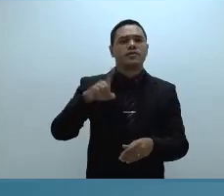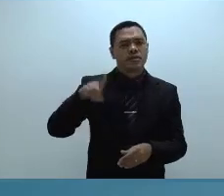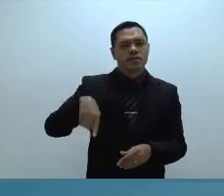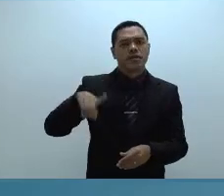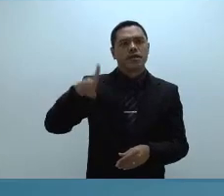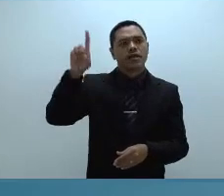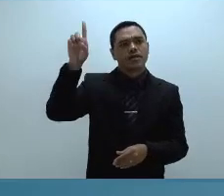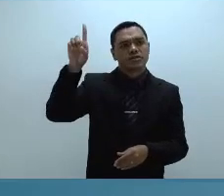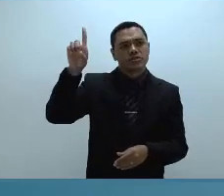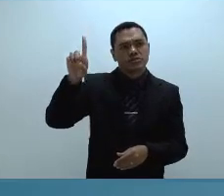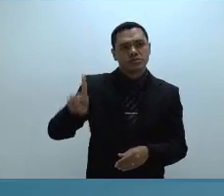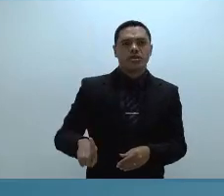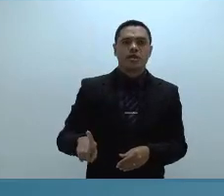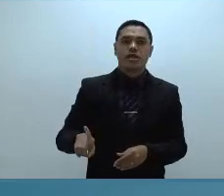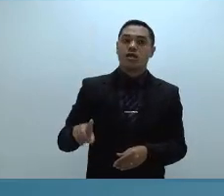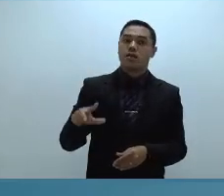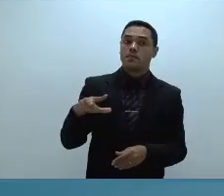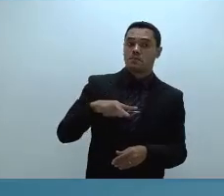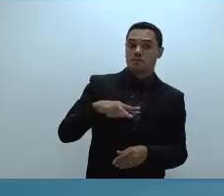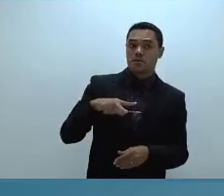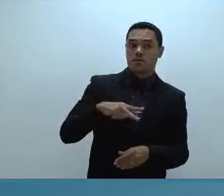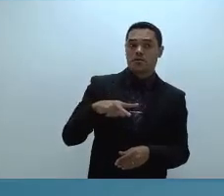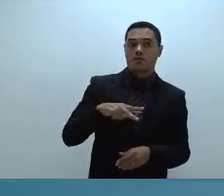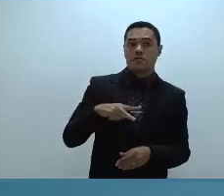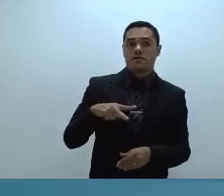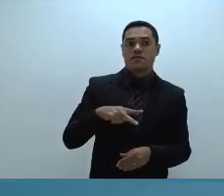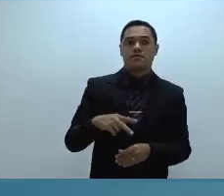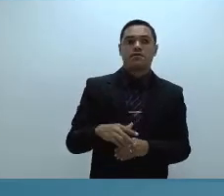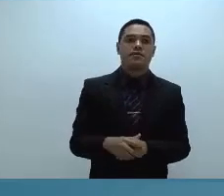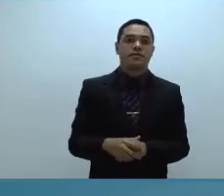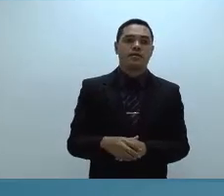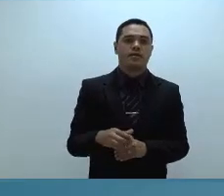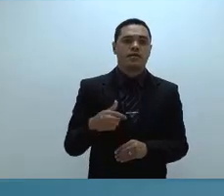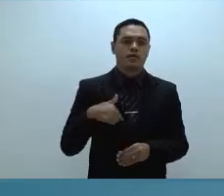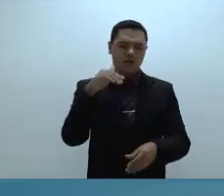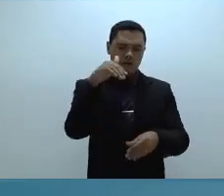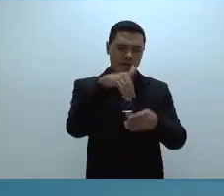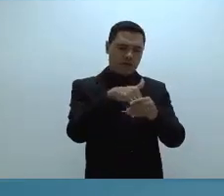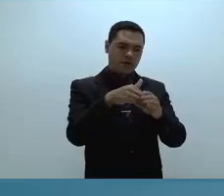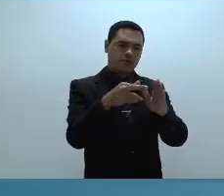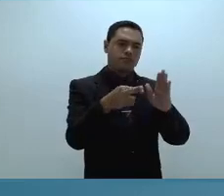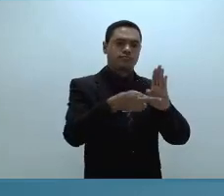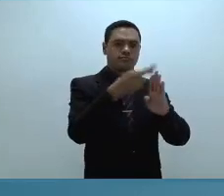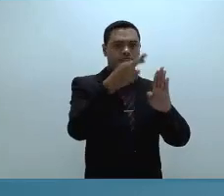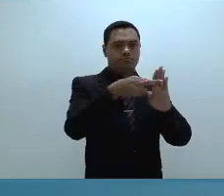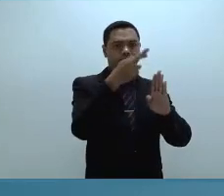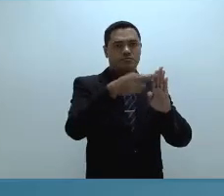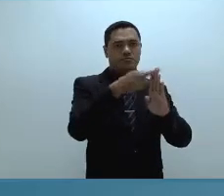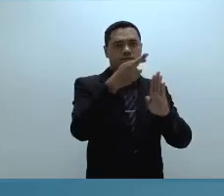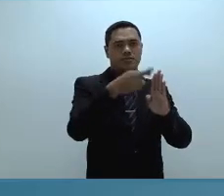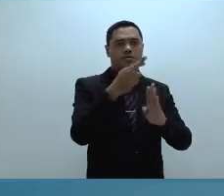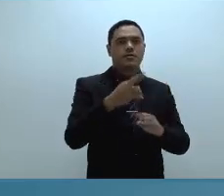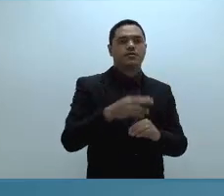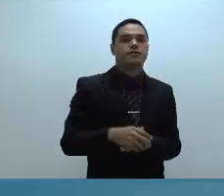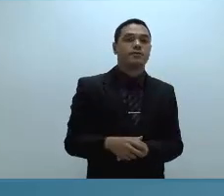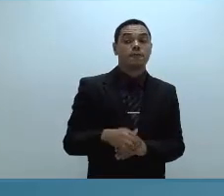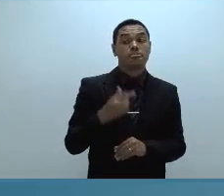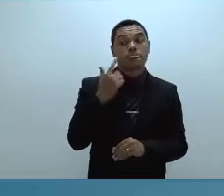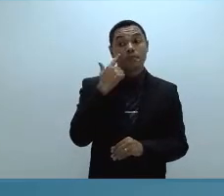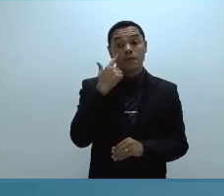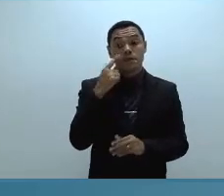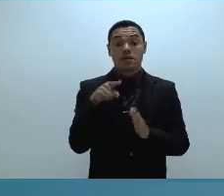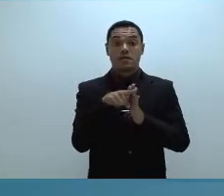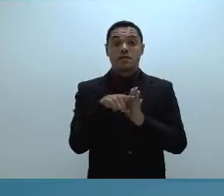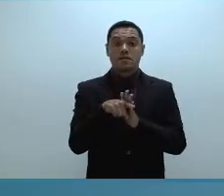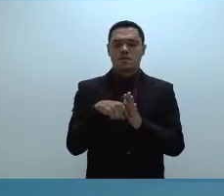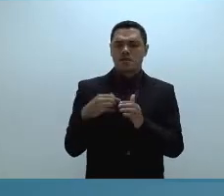é direito privado. E acompanho, neste caso, acompanho o relator. Tem que chegar. Onde provém a falha na prestação de serviço?